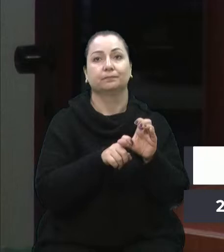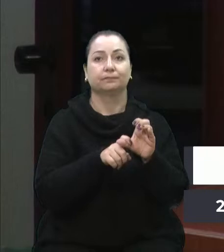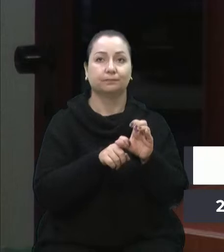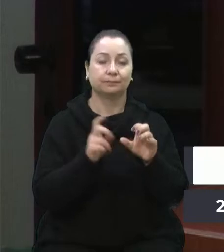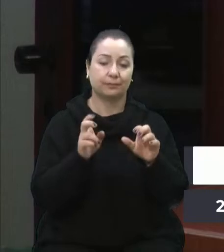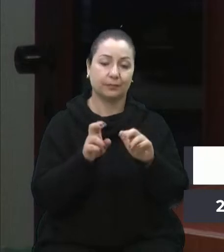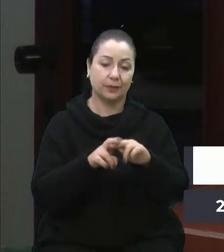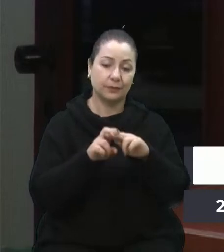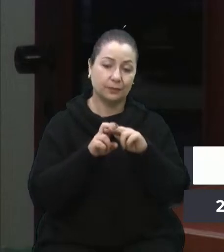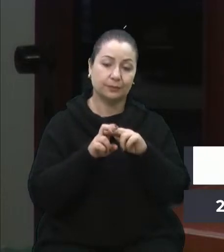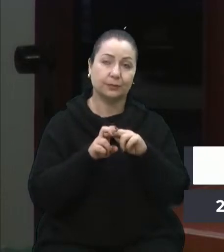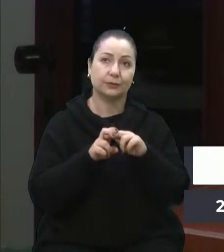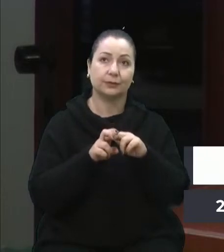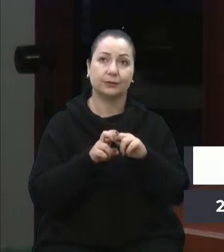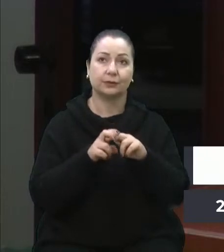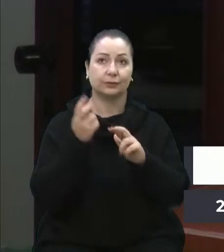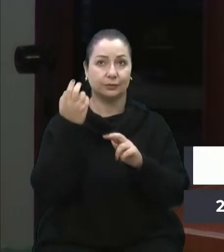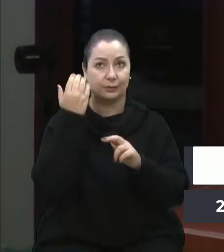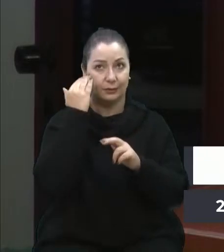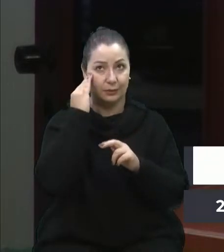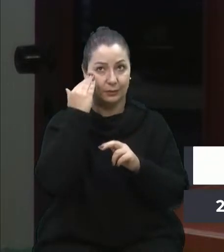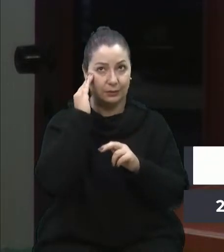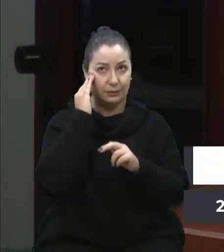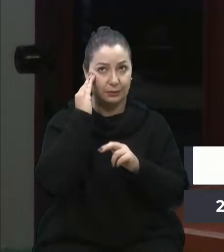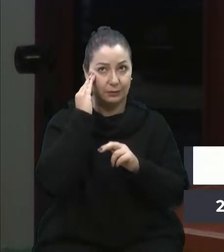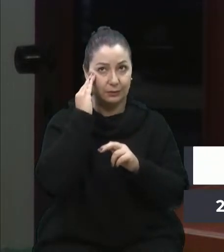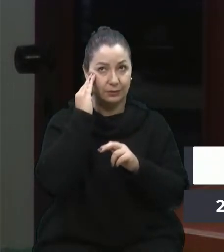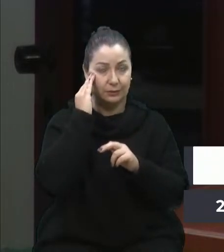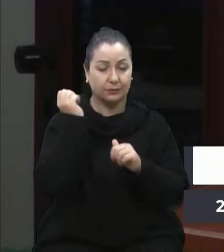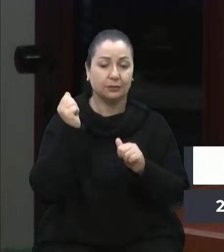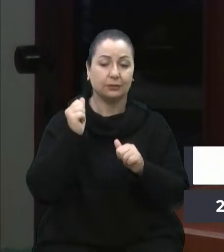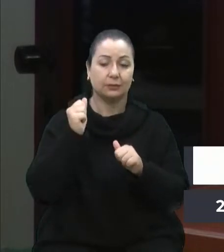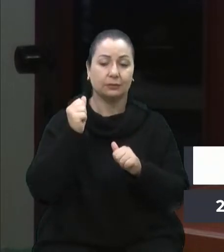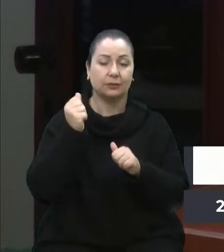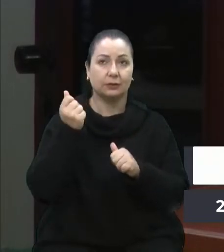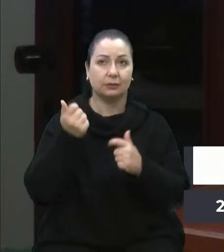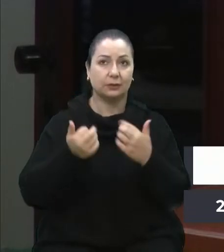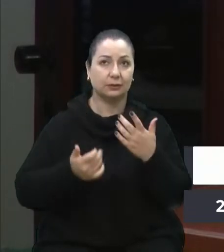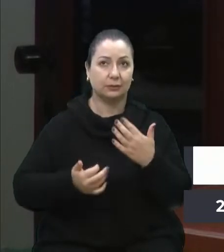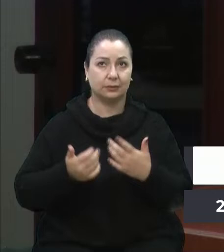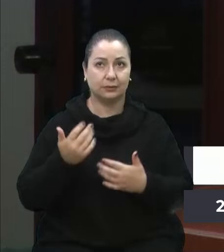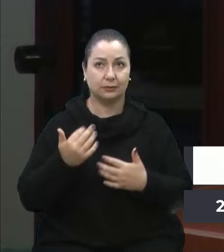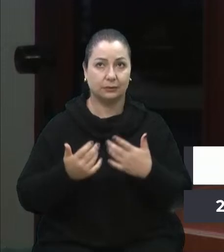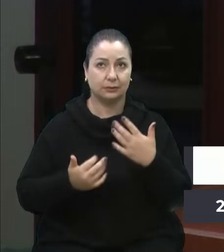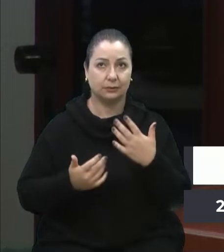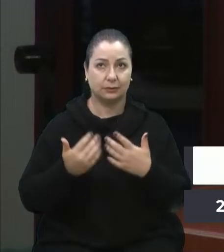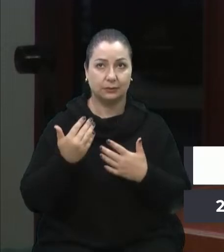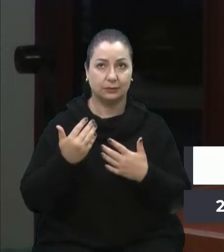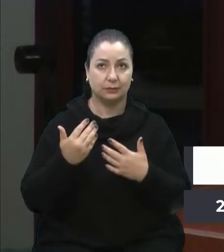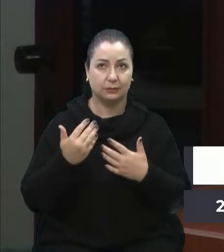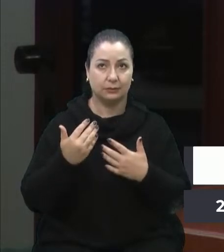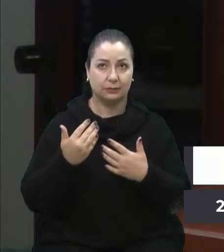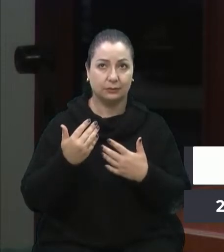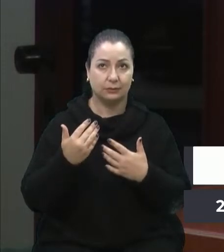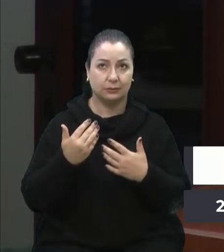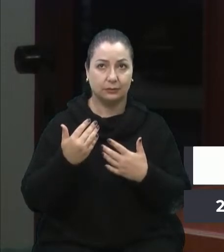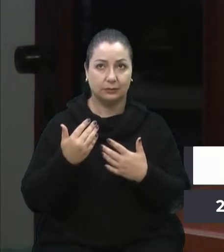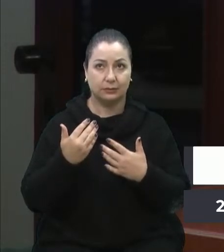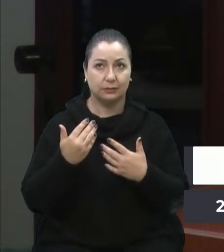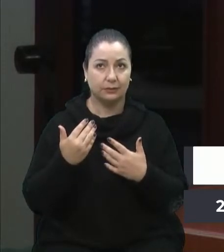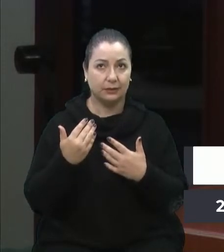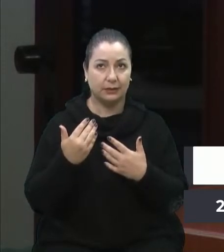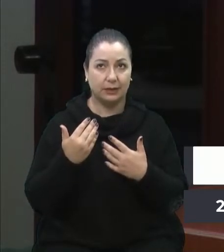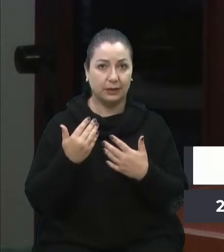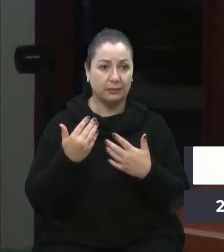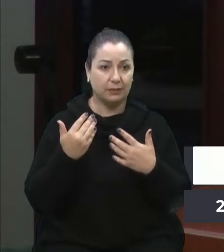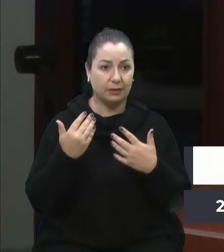nota compreensão de lavra justificatória expressado em: entende-se, pois, que